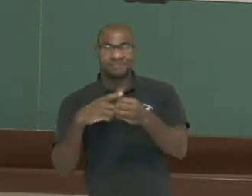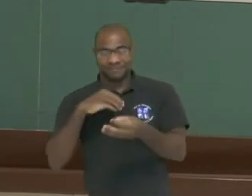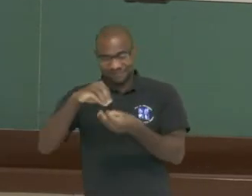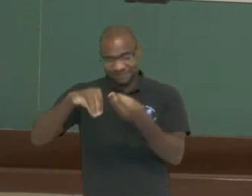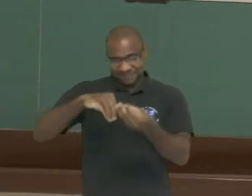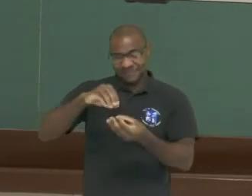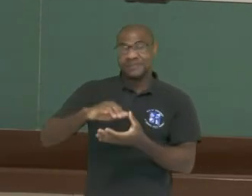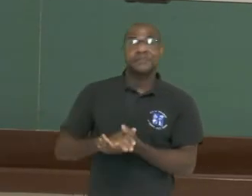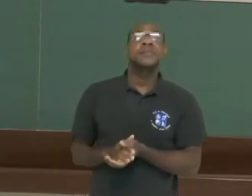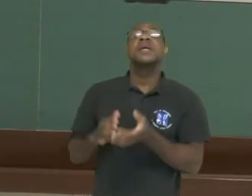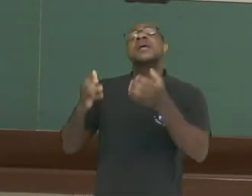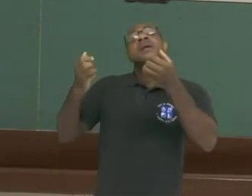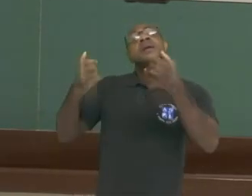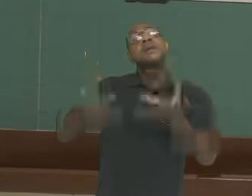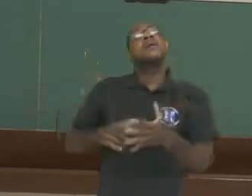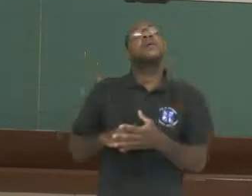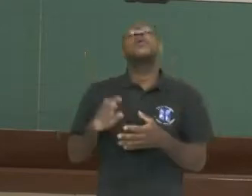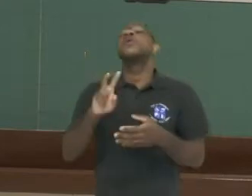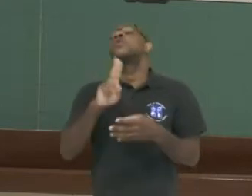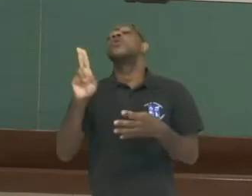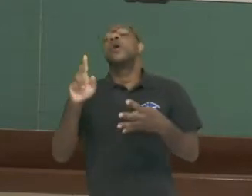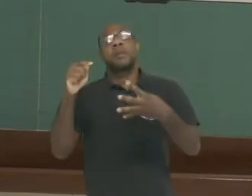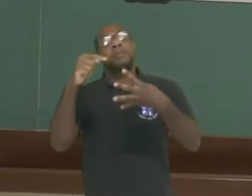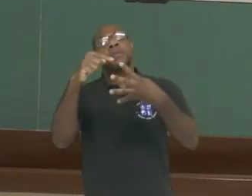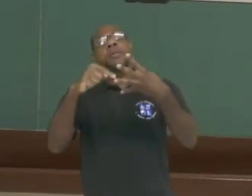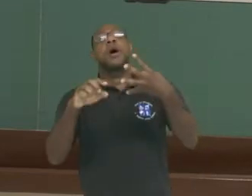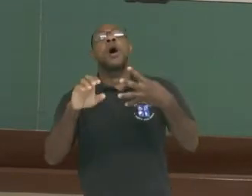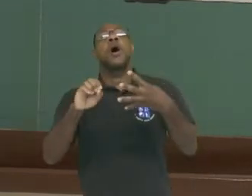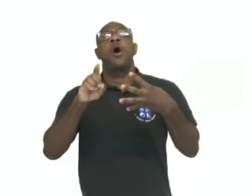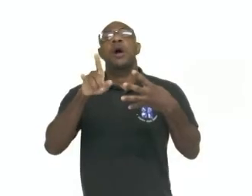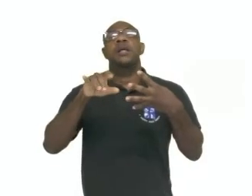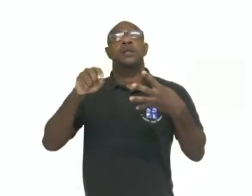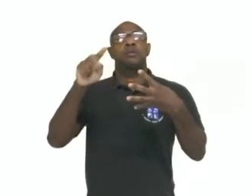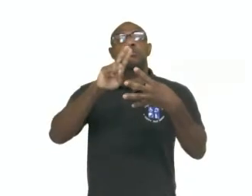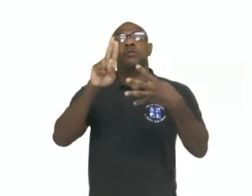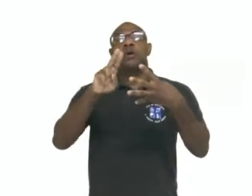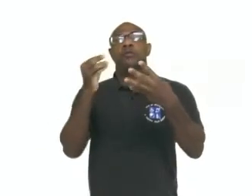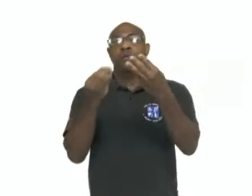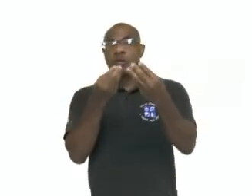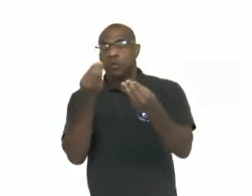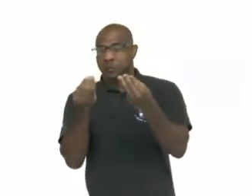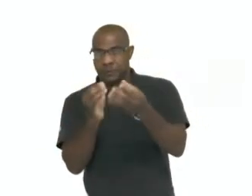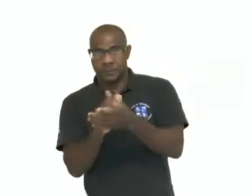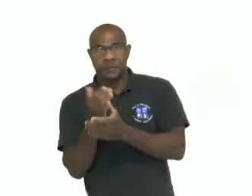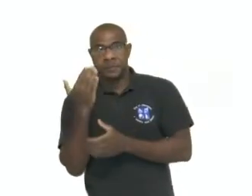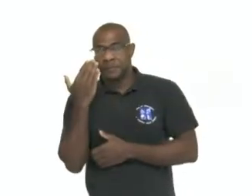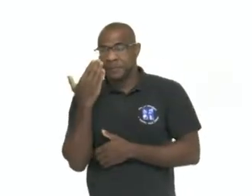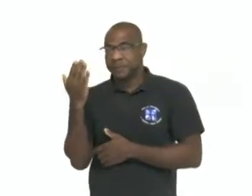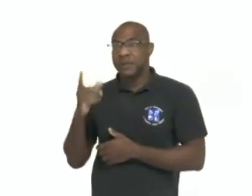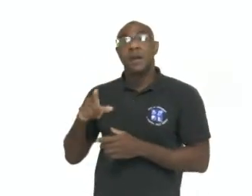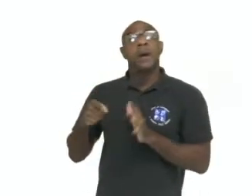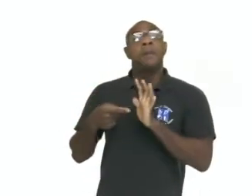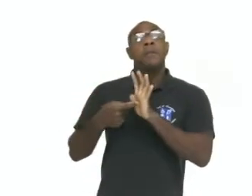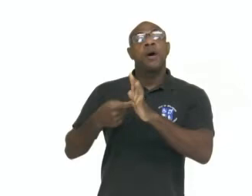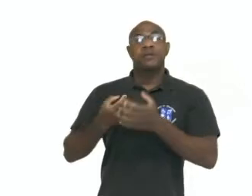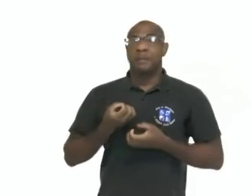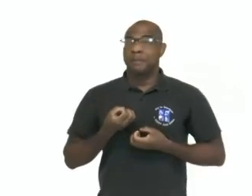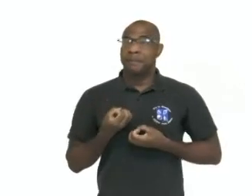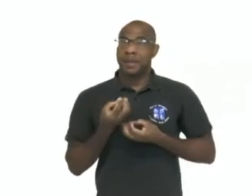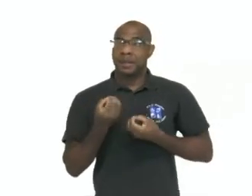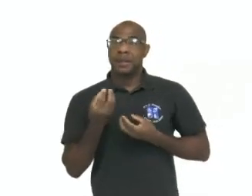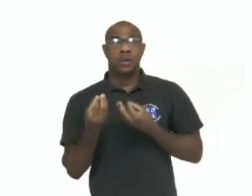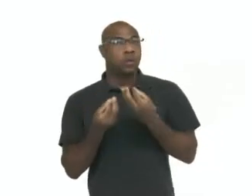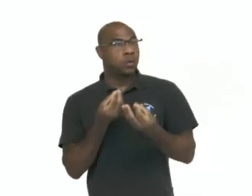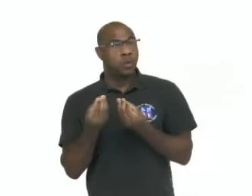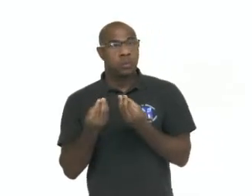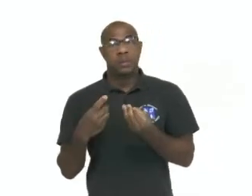Vamos falar um pouquinho agora sobre a classificação desses óxidos. Então, a classificação de um óxido vai expressar a função do seu